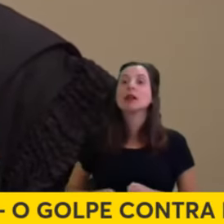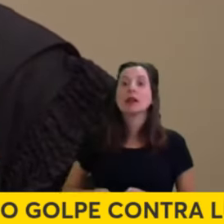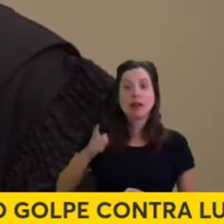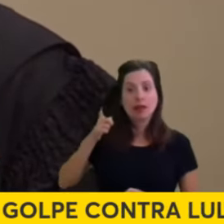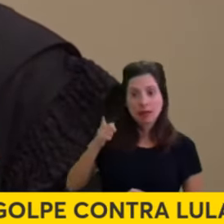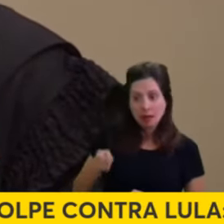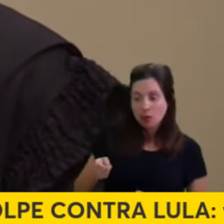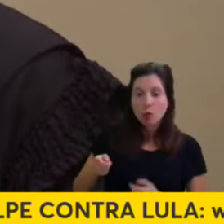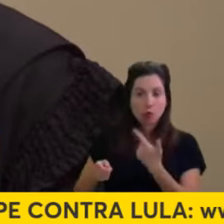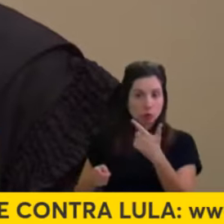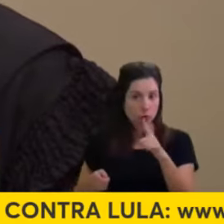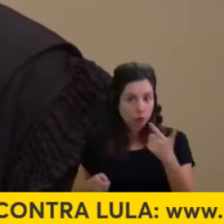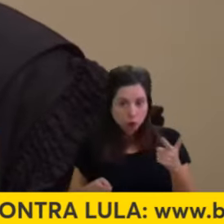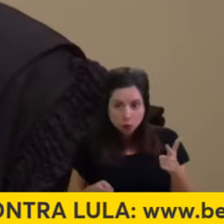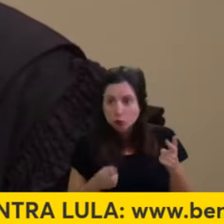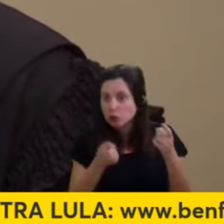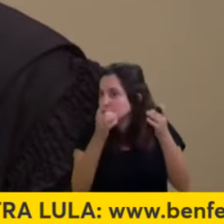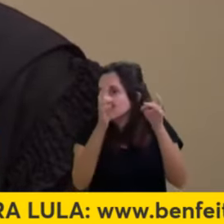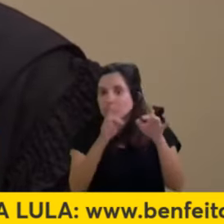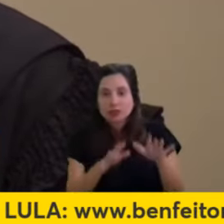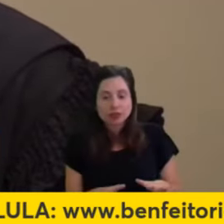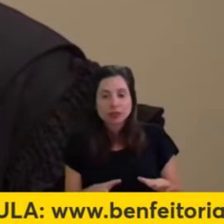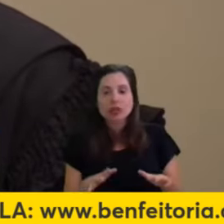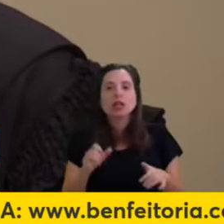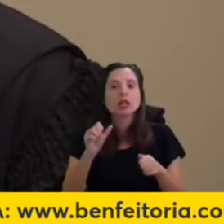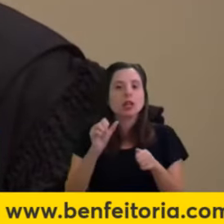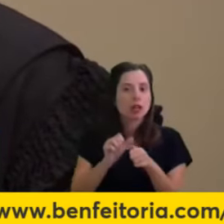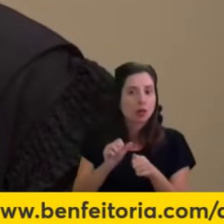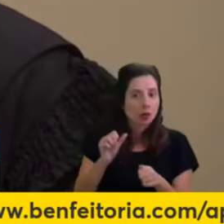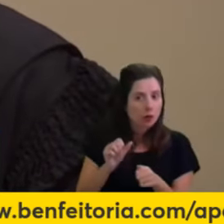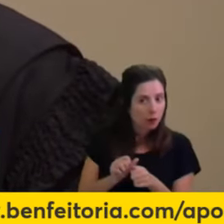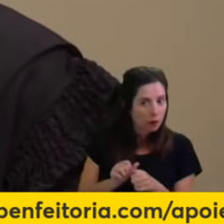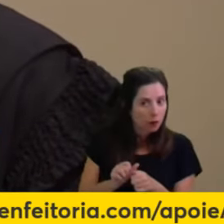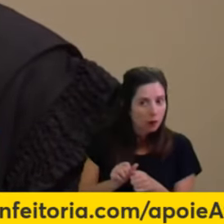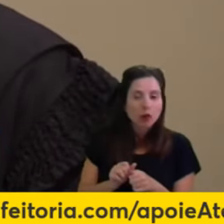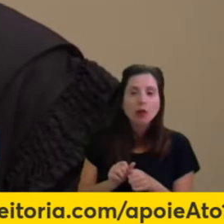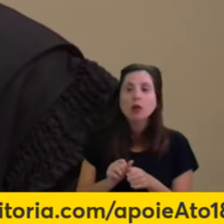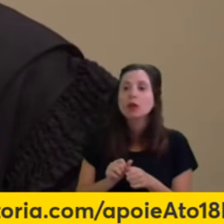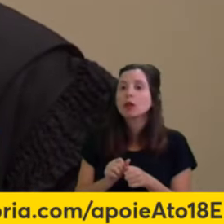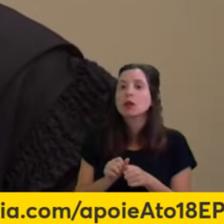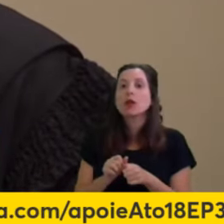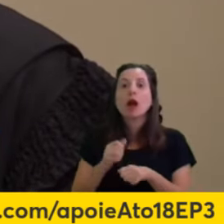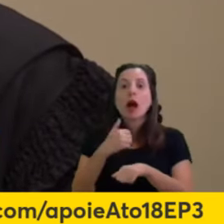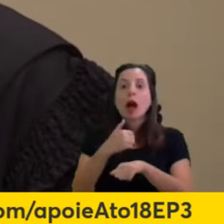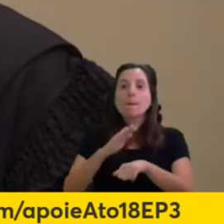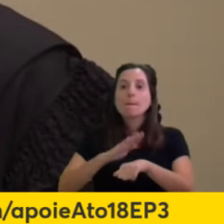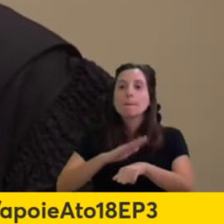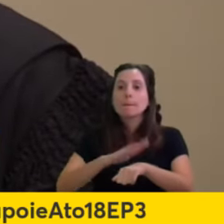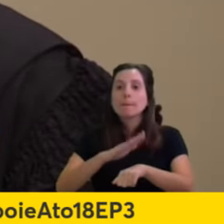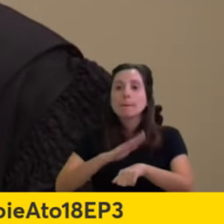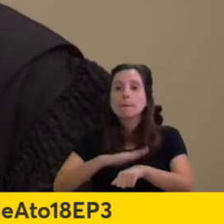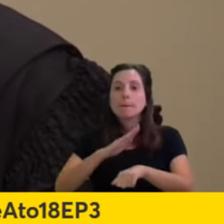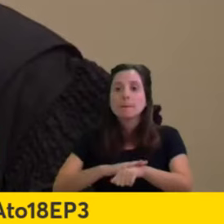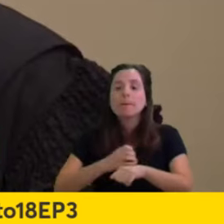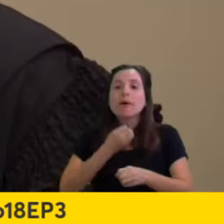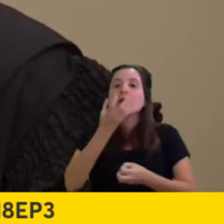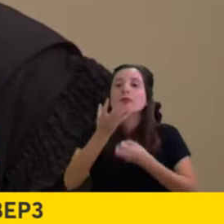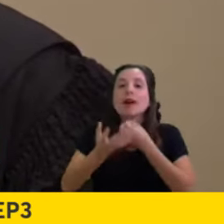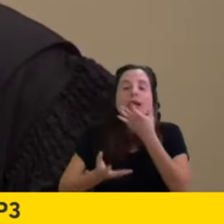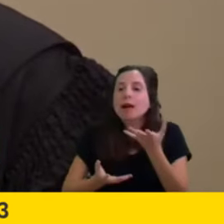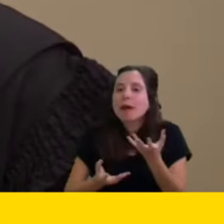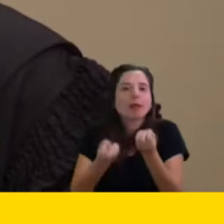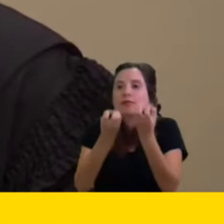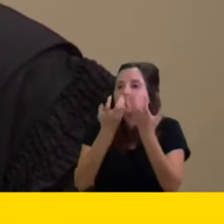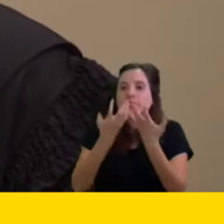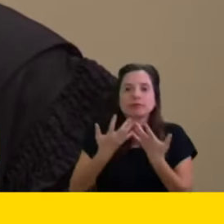desistiram e o fiz sem ouvid dar a indisponibilidade dos direitos envolvidos na busca de eventual confissão que não veio na